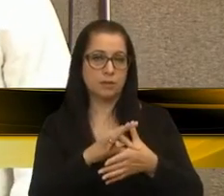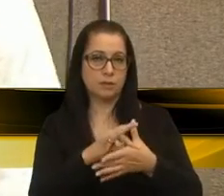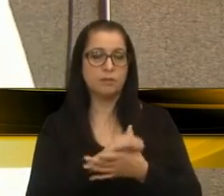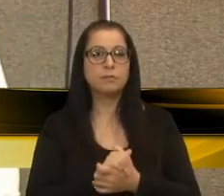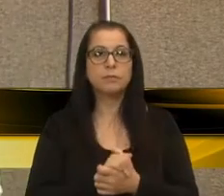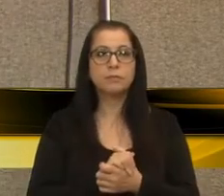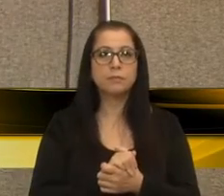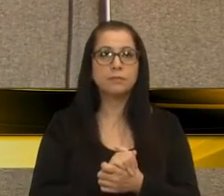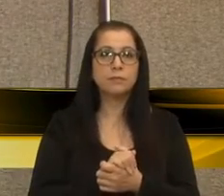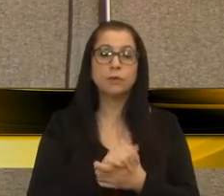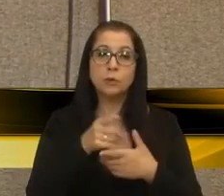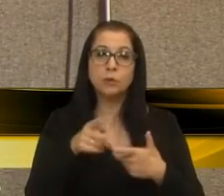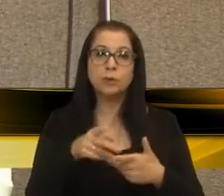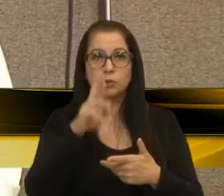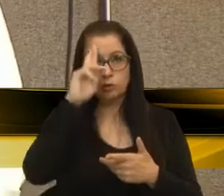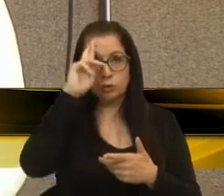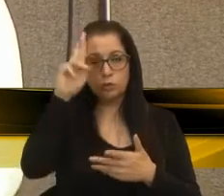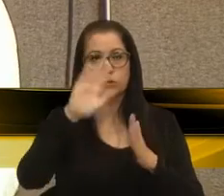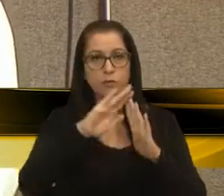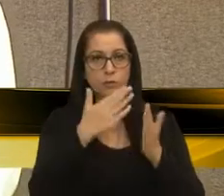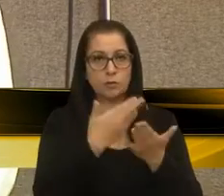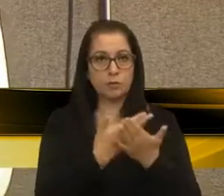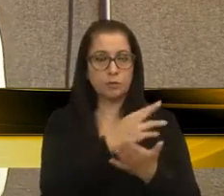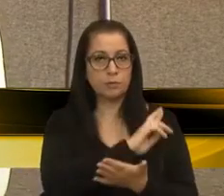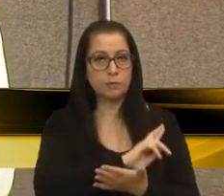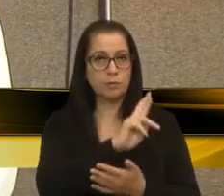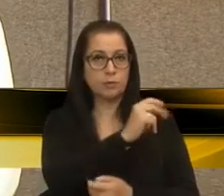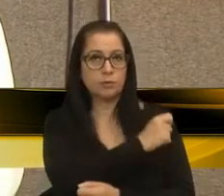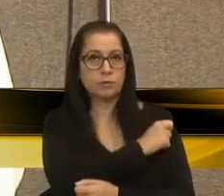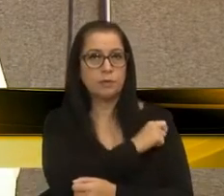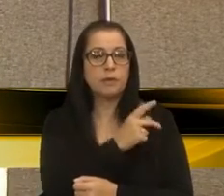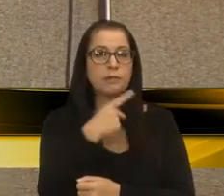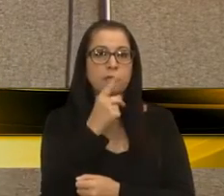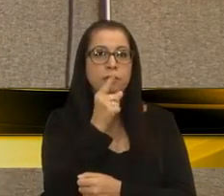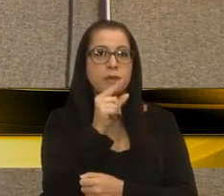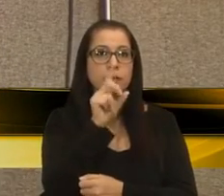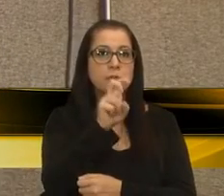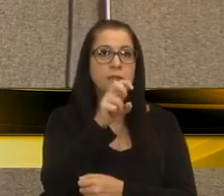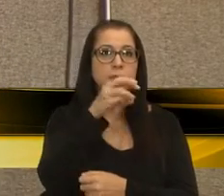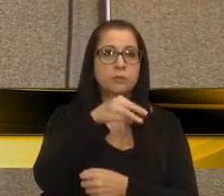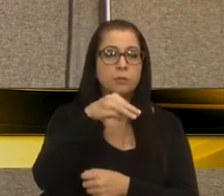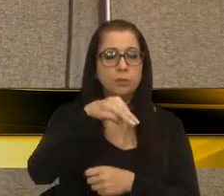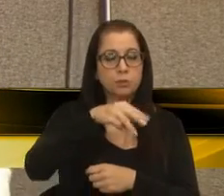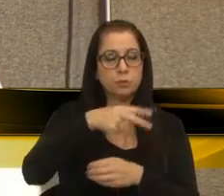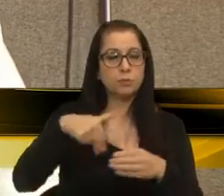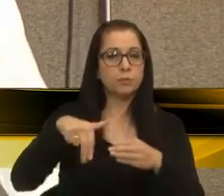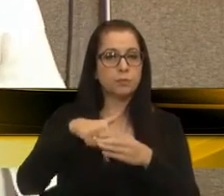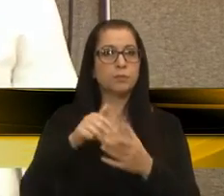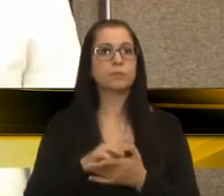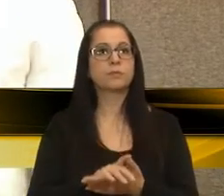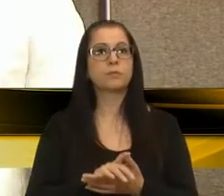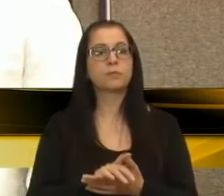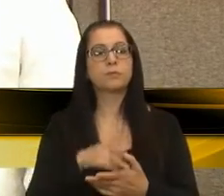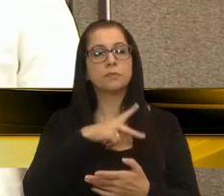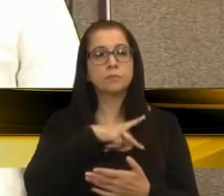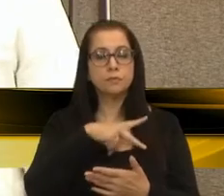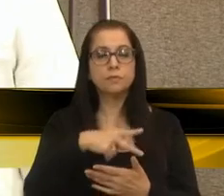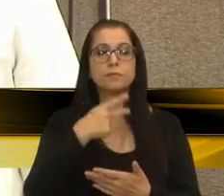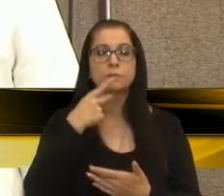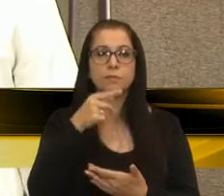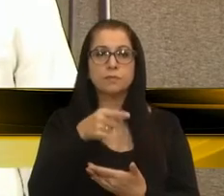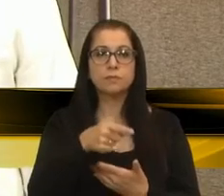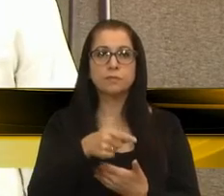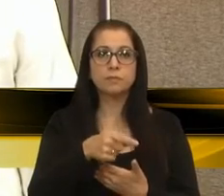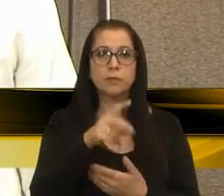liderança, onde a diretora e o representante dos alunos irão falar pelo tempo de 5 minutos. Senhor presidente, quero dizer